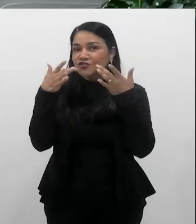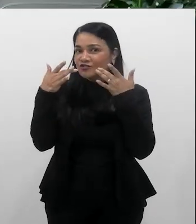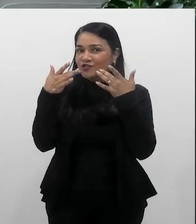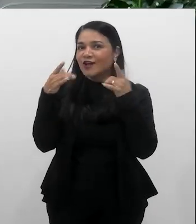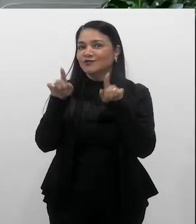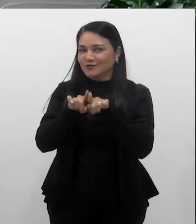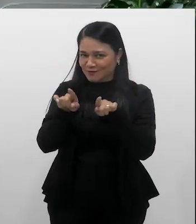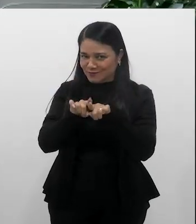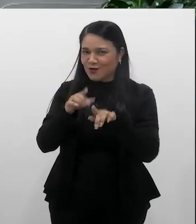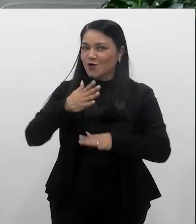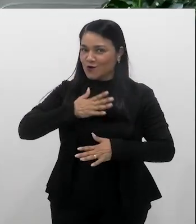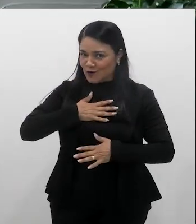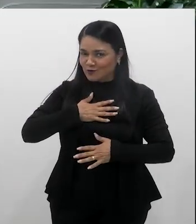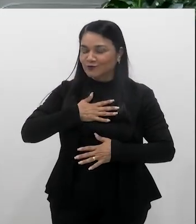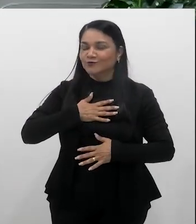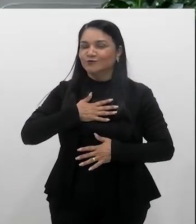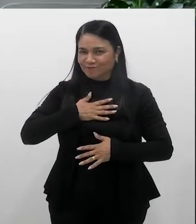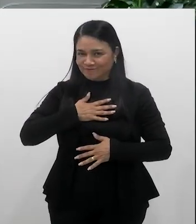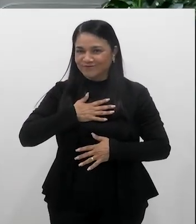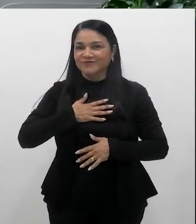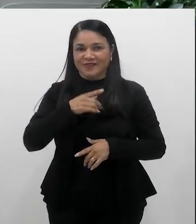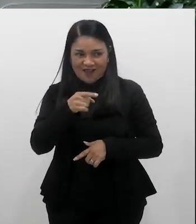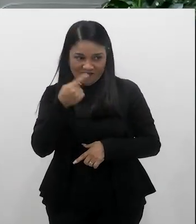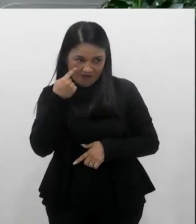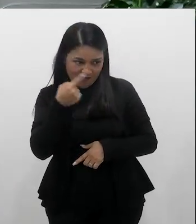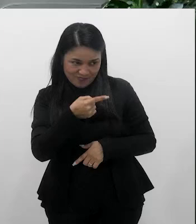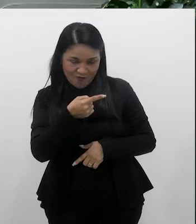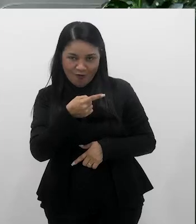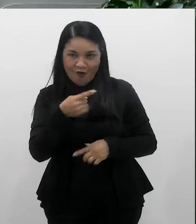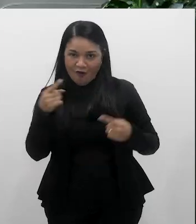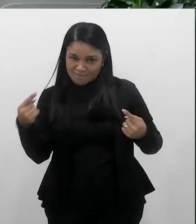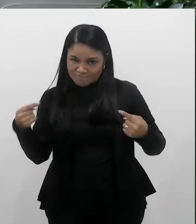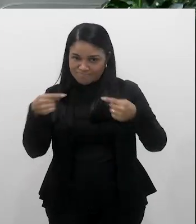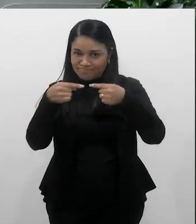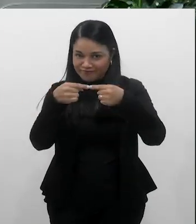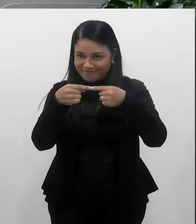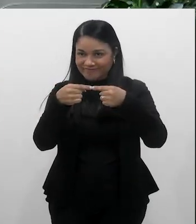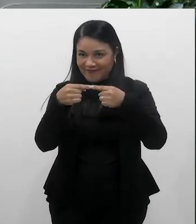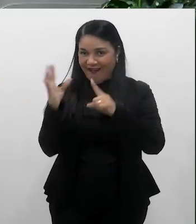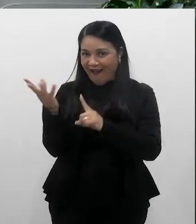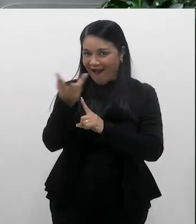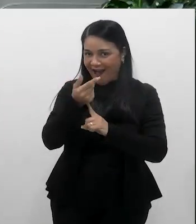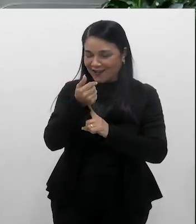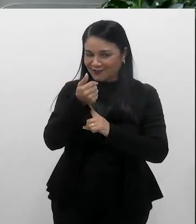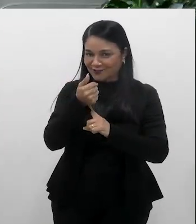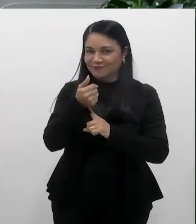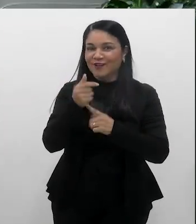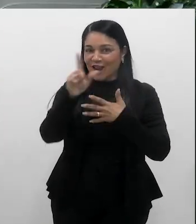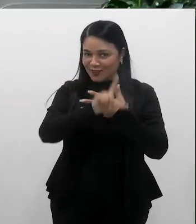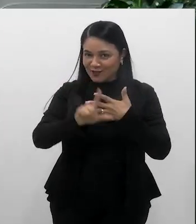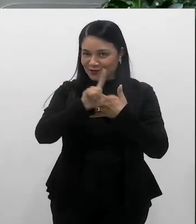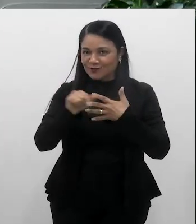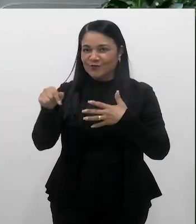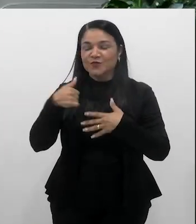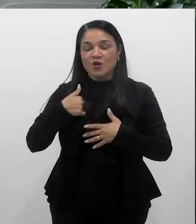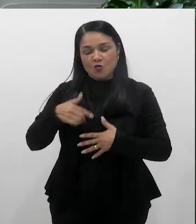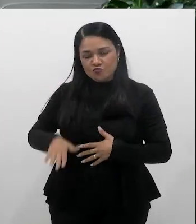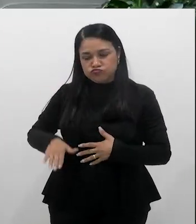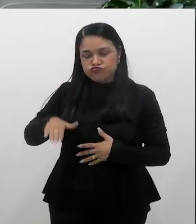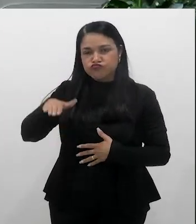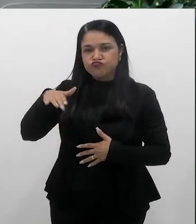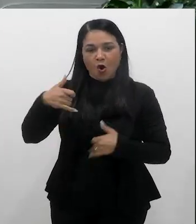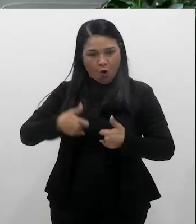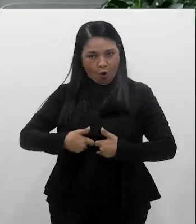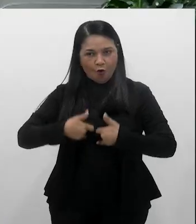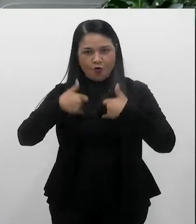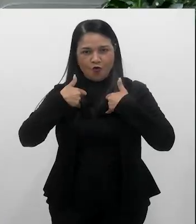também, do teatro, tá? Olha aí, tá vendo aí? Olha o link, olha o link, olha o link, olha o link. Ainda que eu não trouxe a foto eu criança